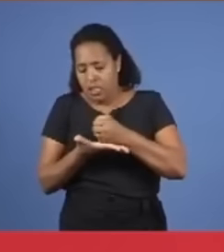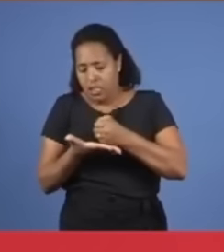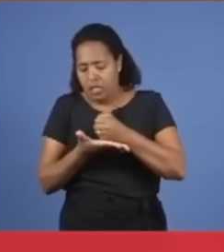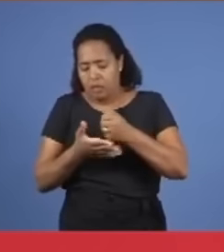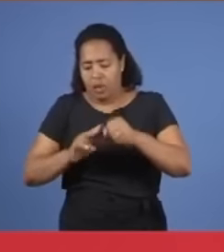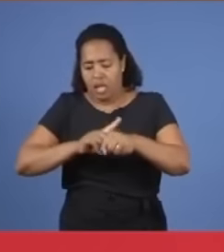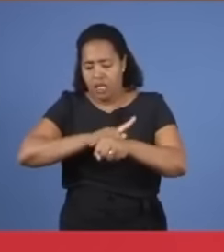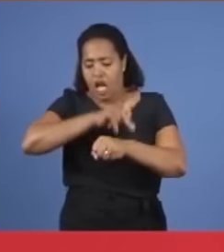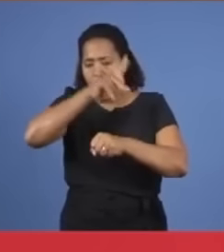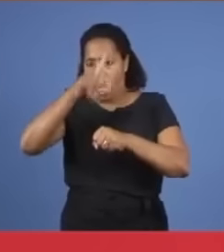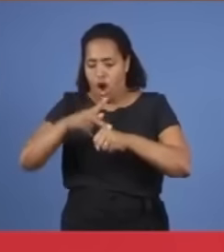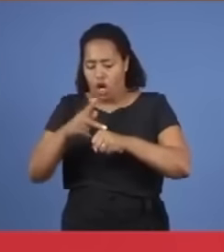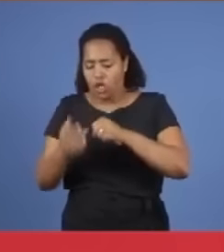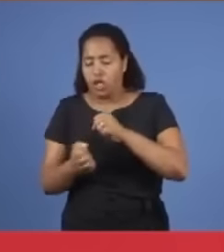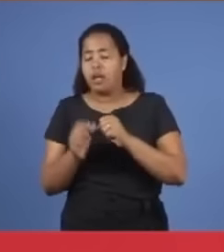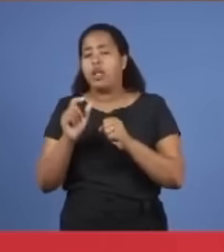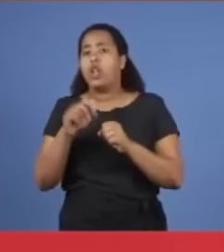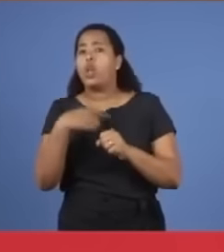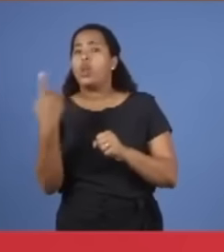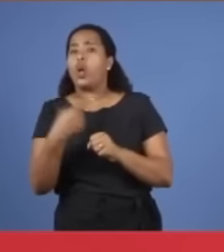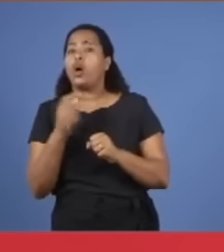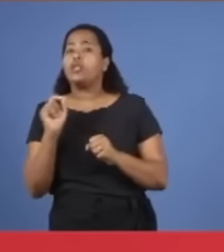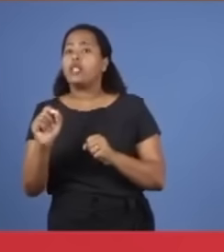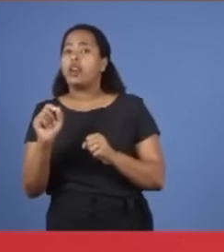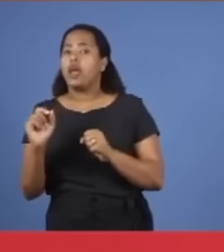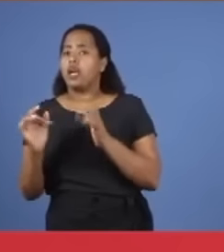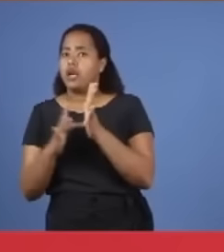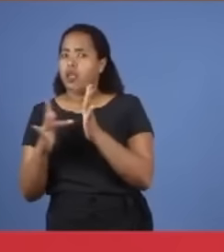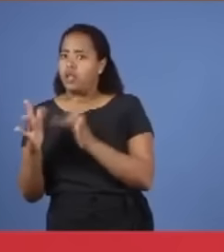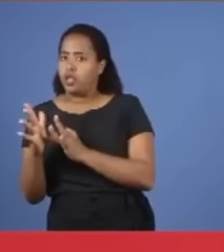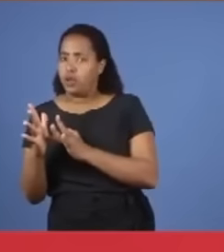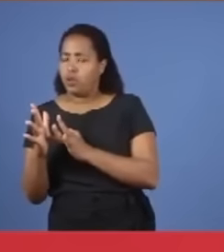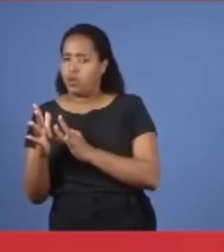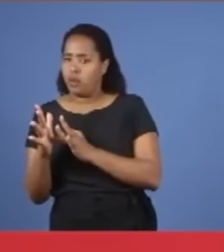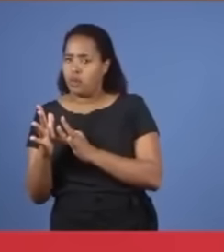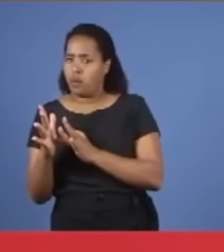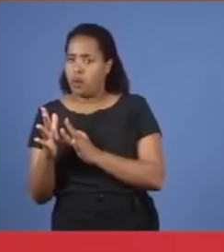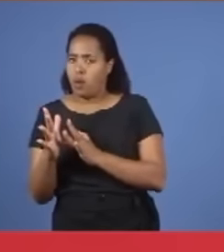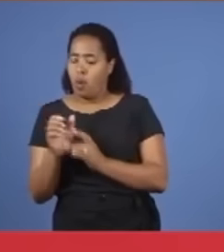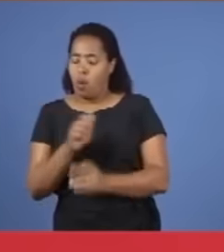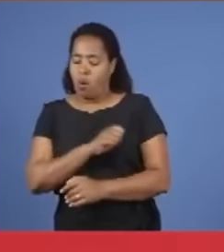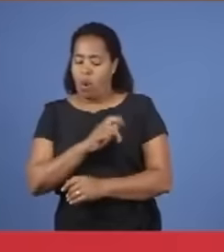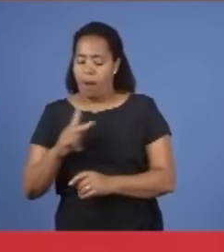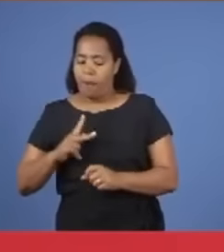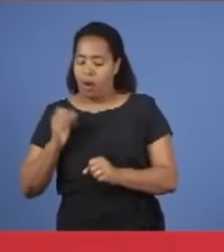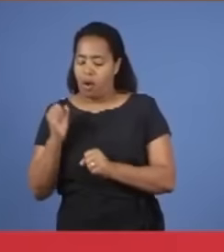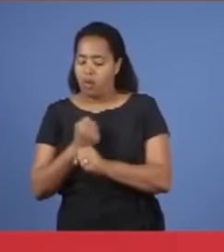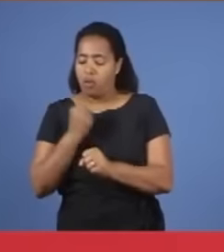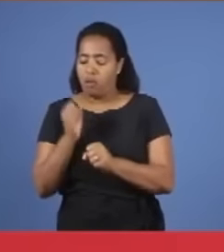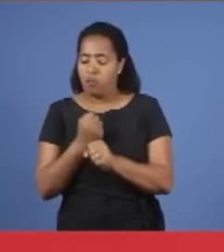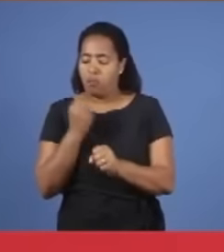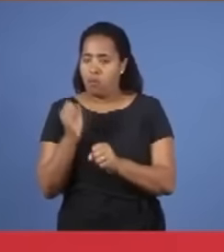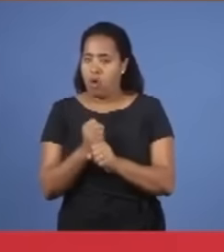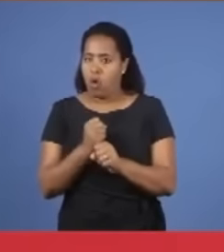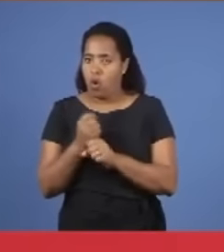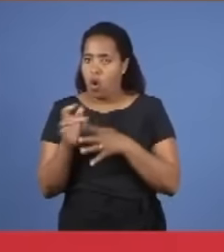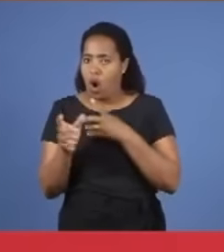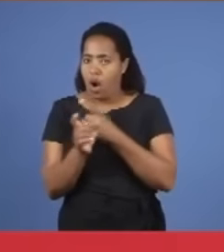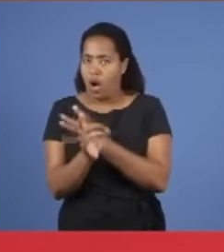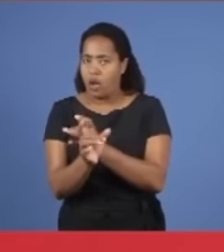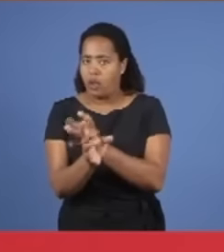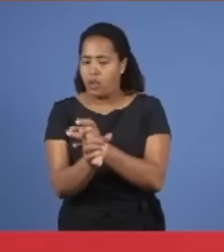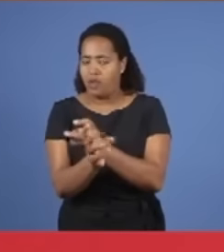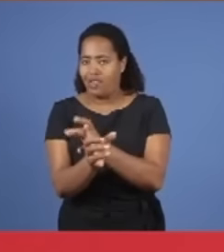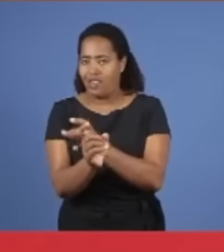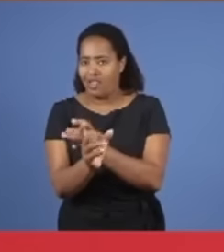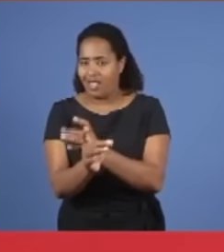a rocha, é Jesus. A igreja foi construída, os apóstolos construíram a doutrina, depois vieram construíram, a